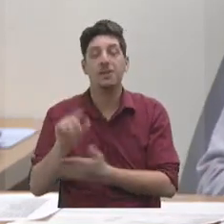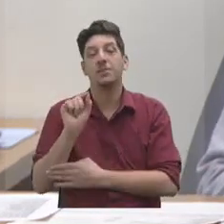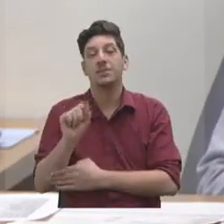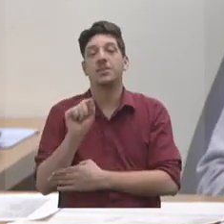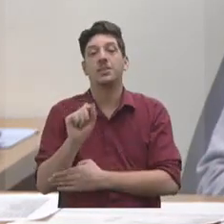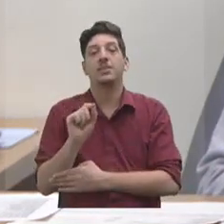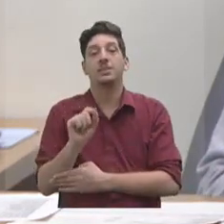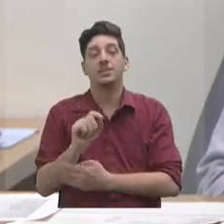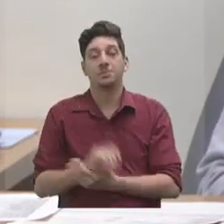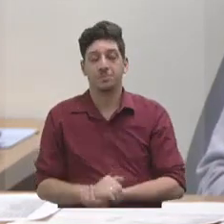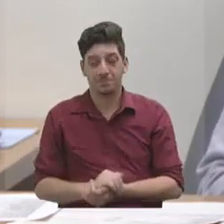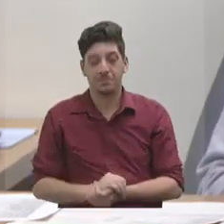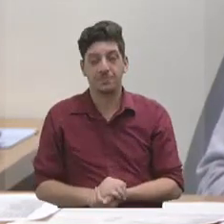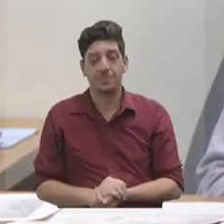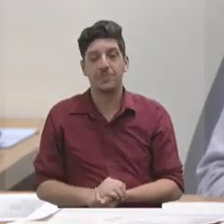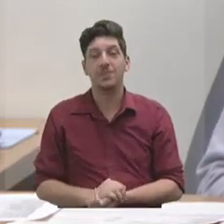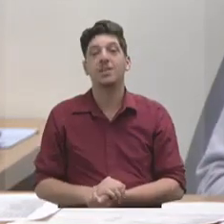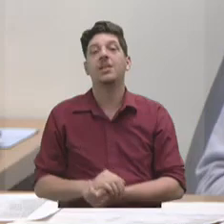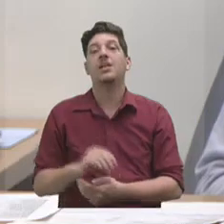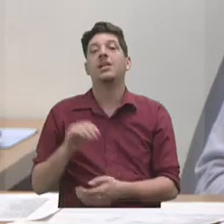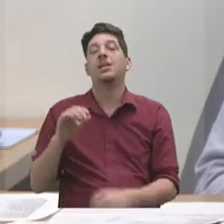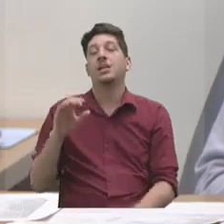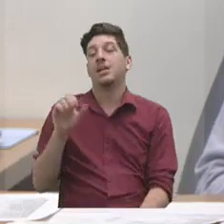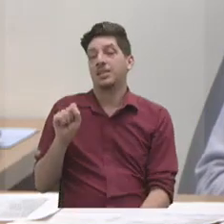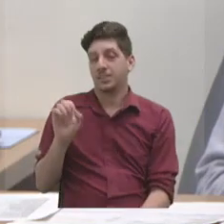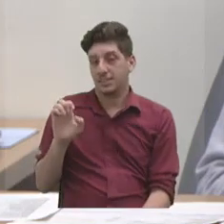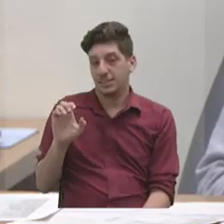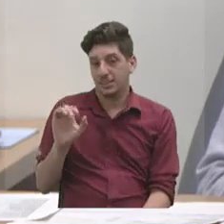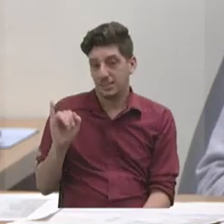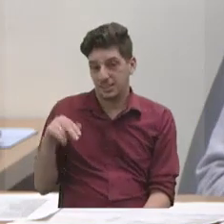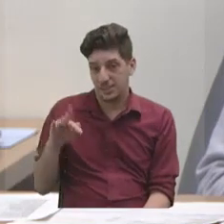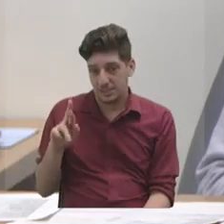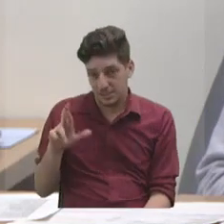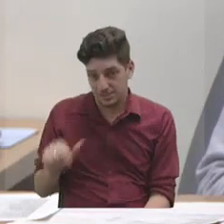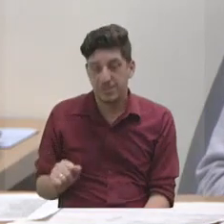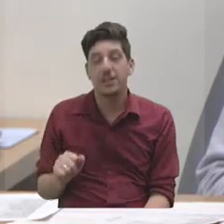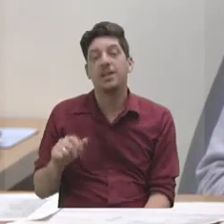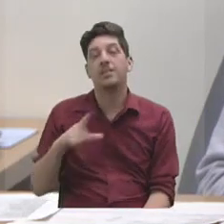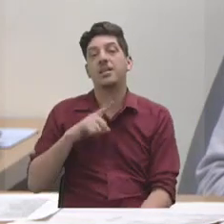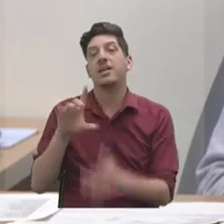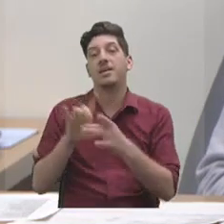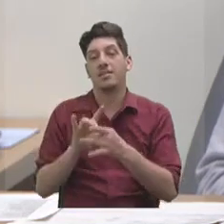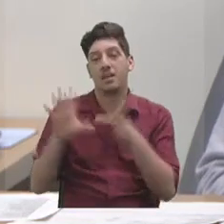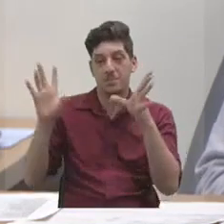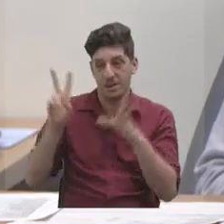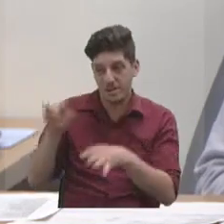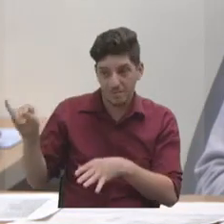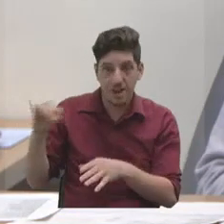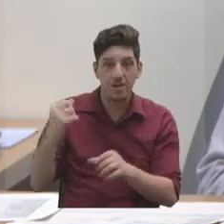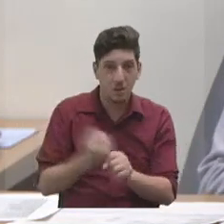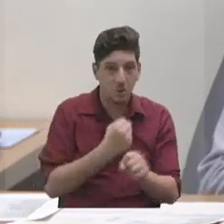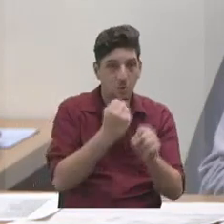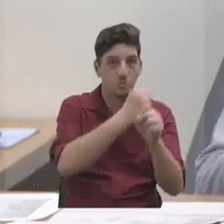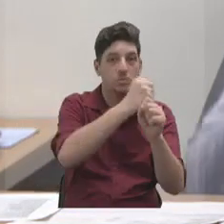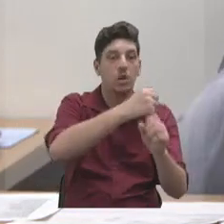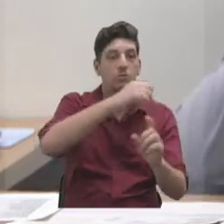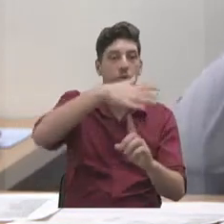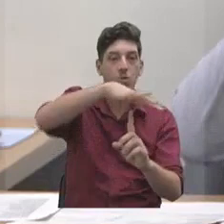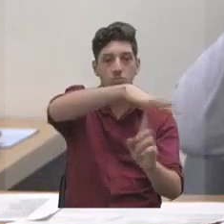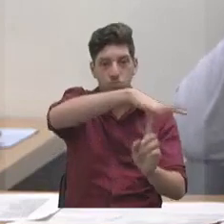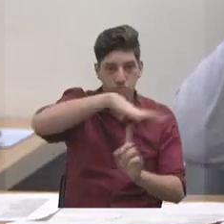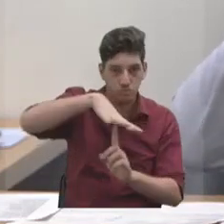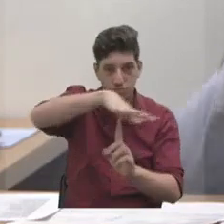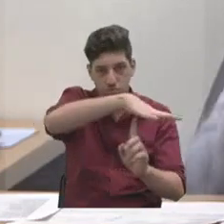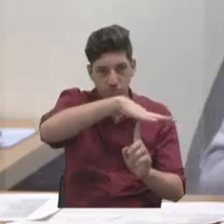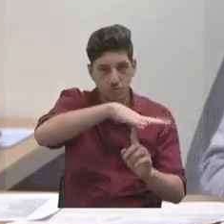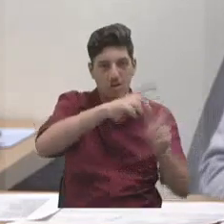teremos por parte da seinfra essa tão sonhada e liberação da construção dos hangarás e essa proposta